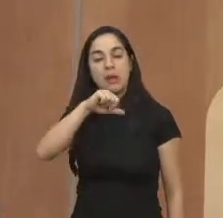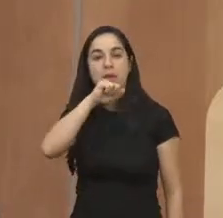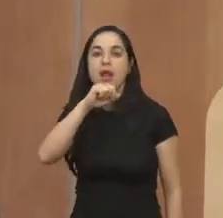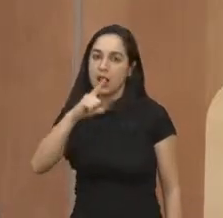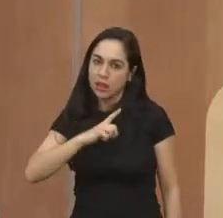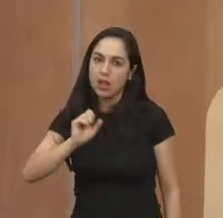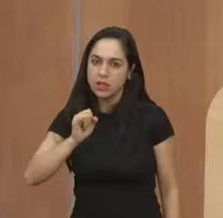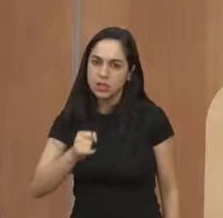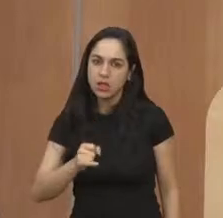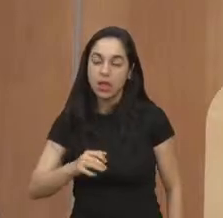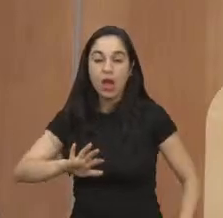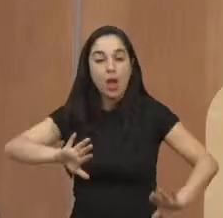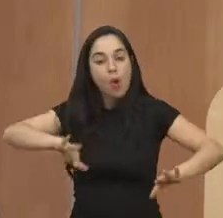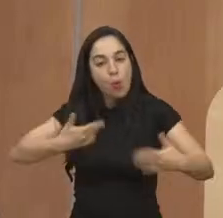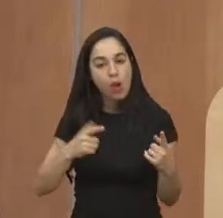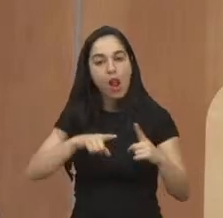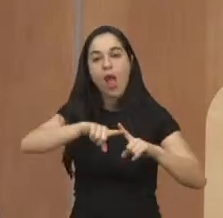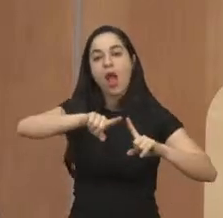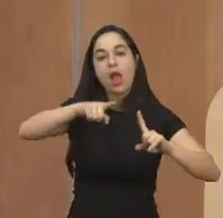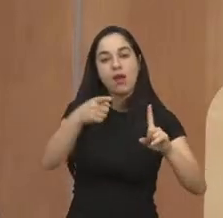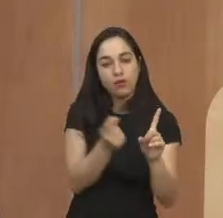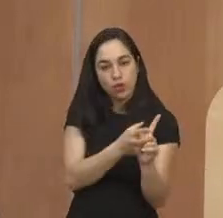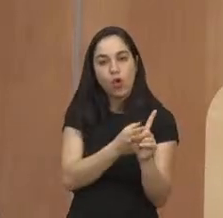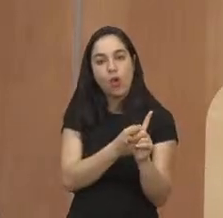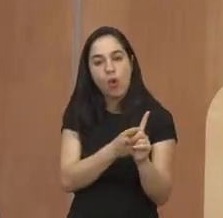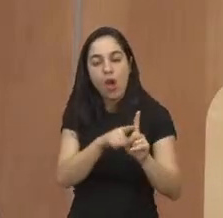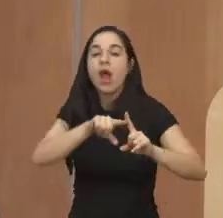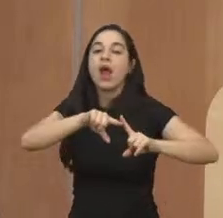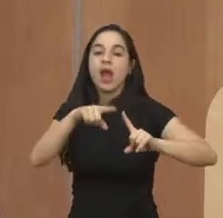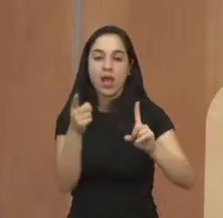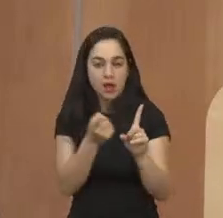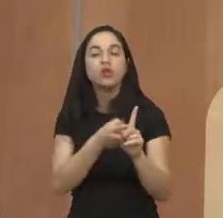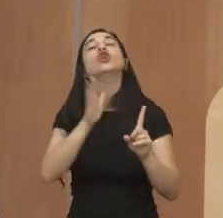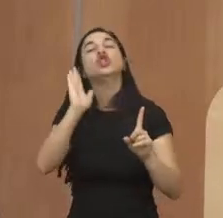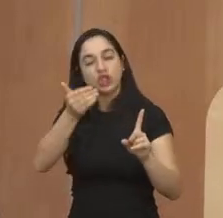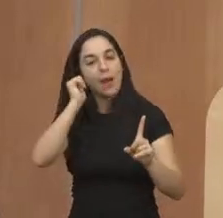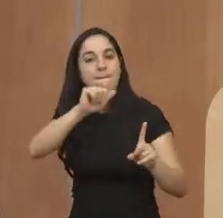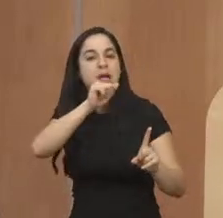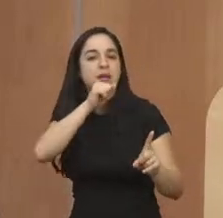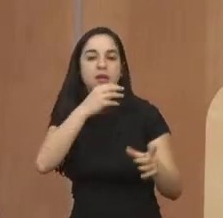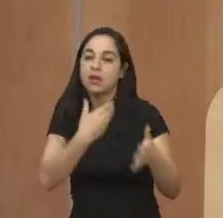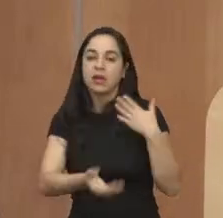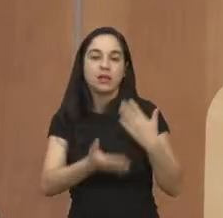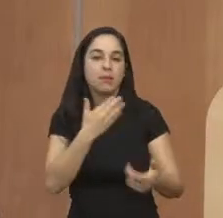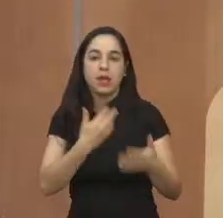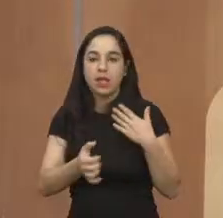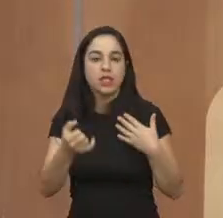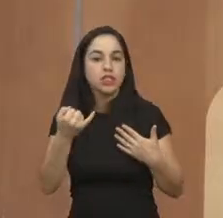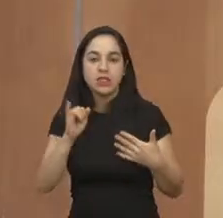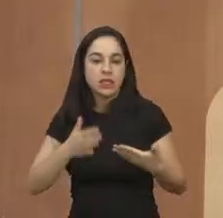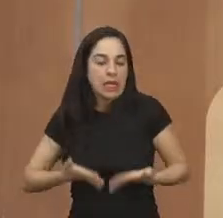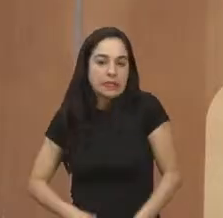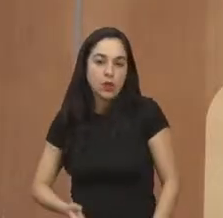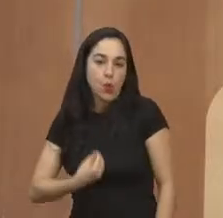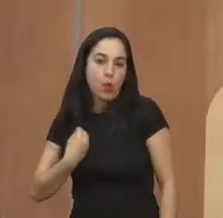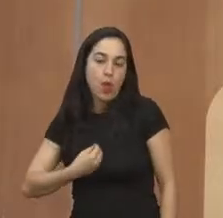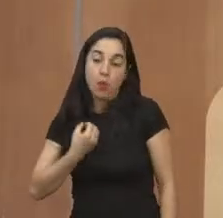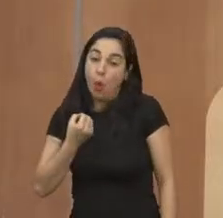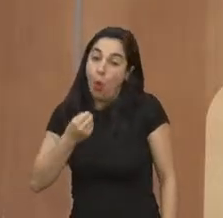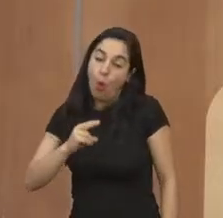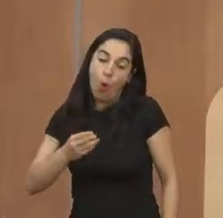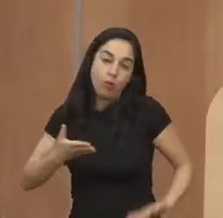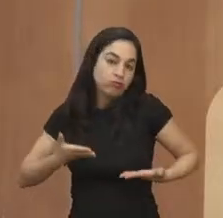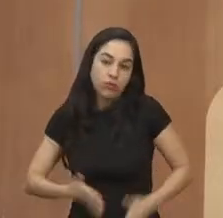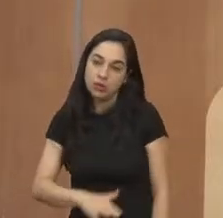sim. A partir que foi fecundada a vida, tem um feto, você já é uma mãe. Independente se a criança veio à vida fora do útero ou